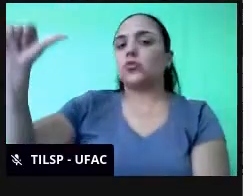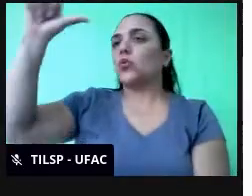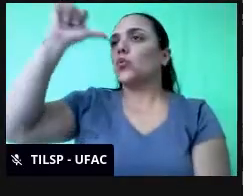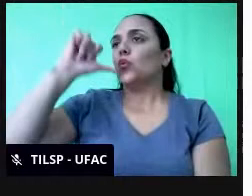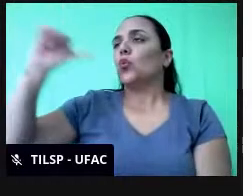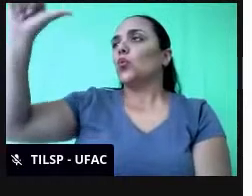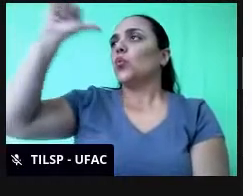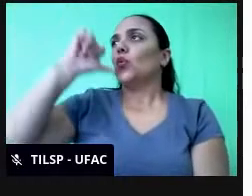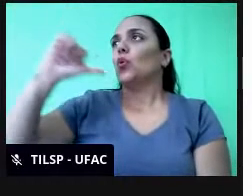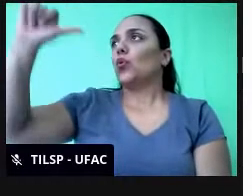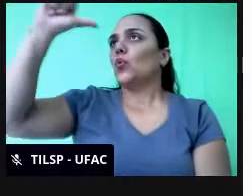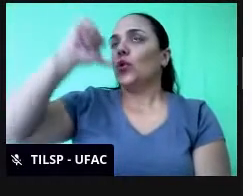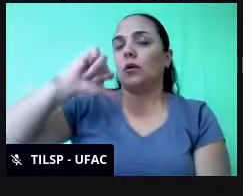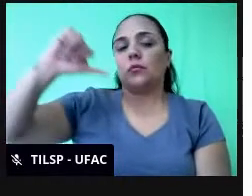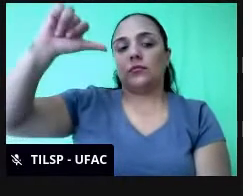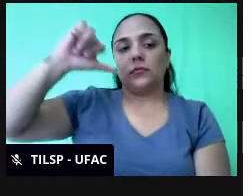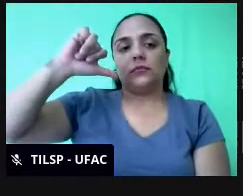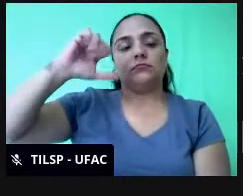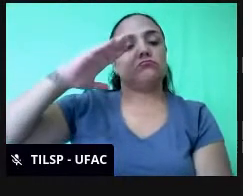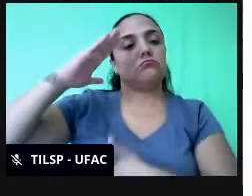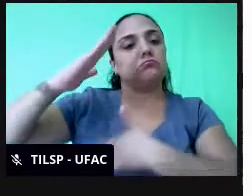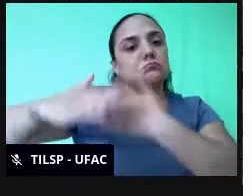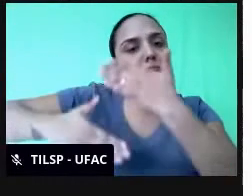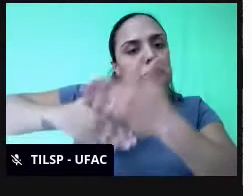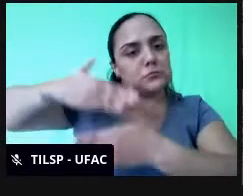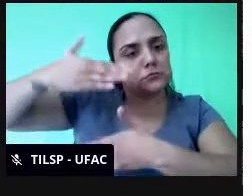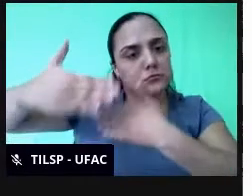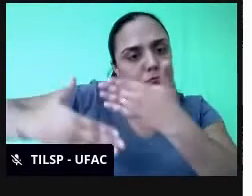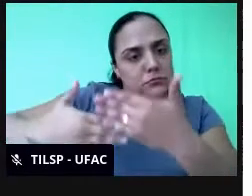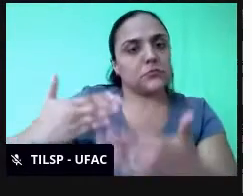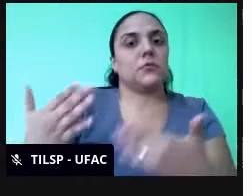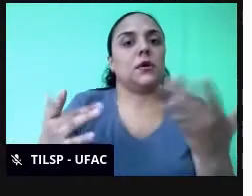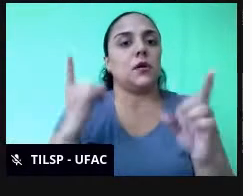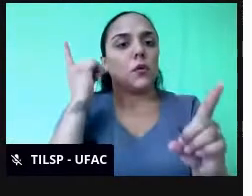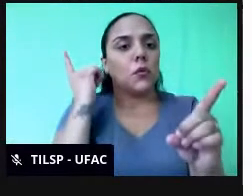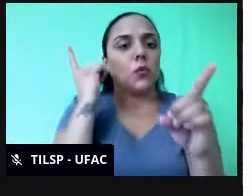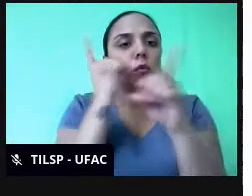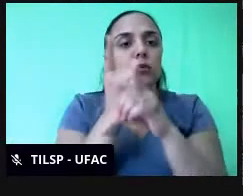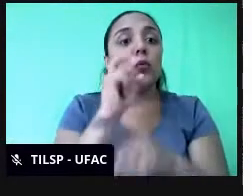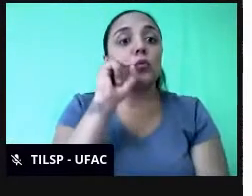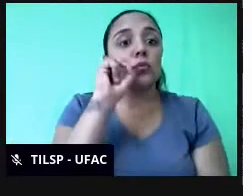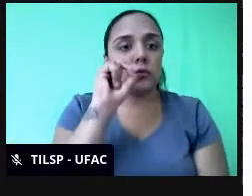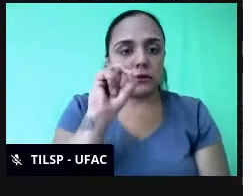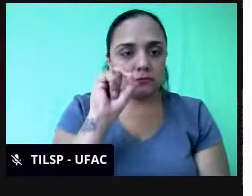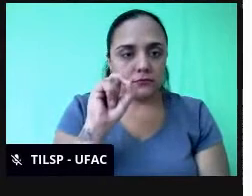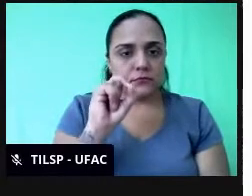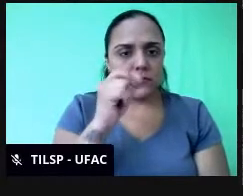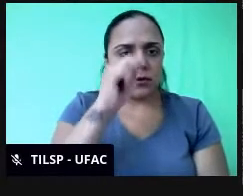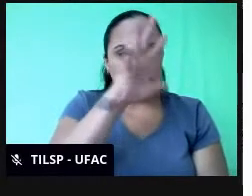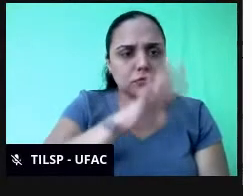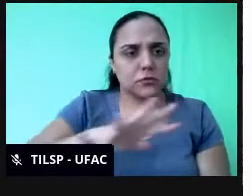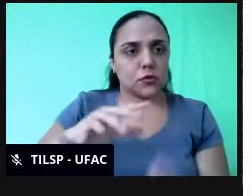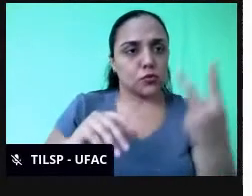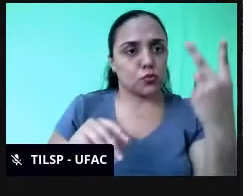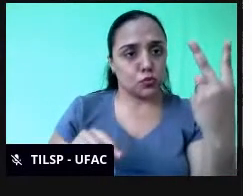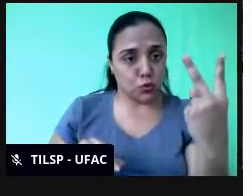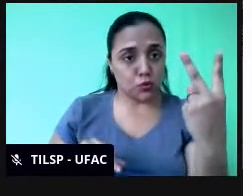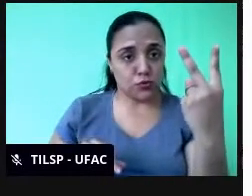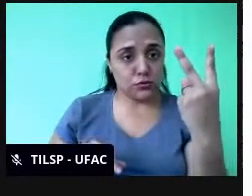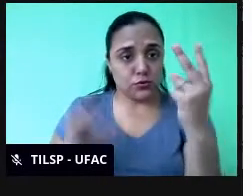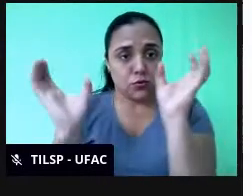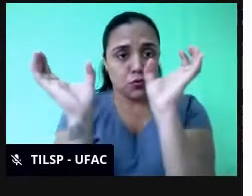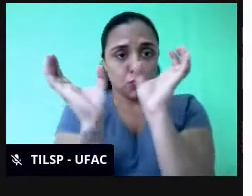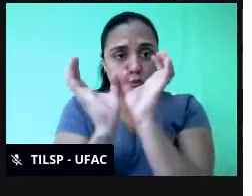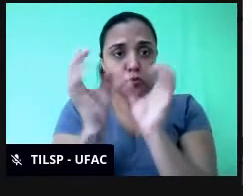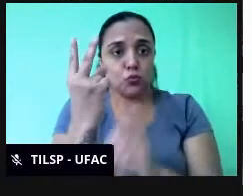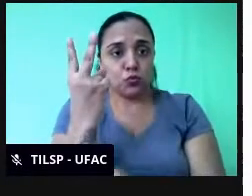pesquisadores. Então, vejam que, em aspectos gerais, o resultado foi que ambos os grupos tiveram ganho de